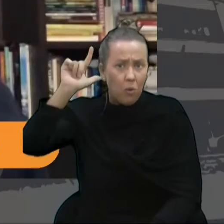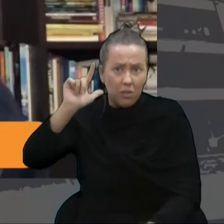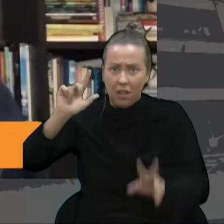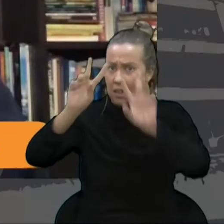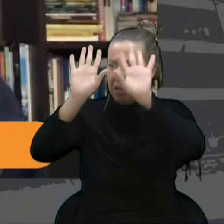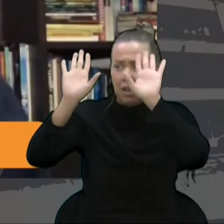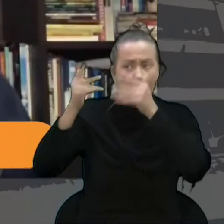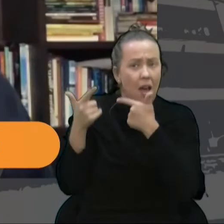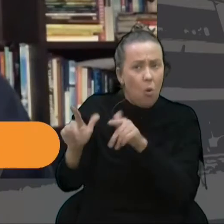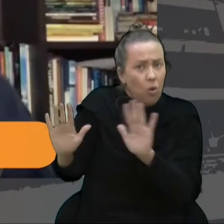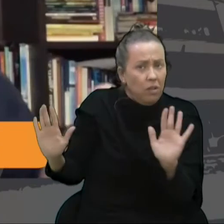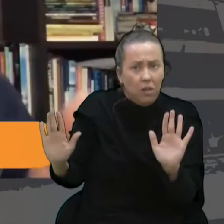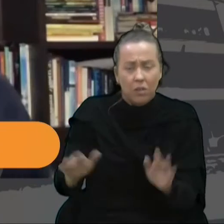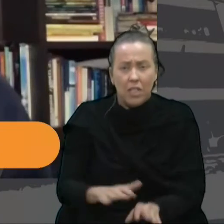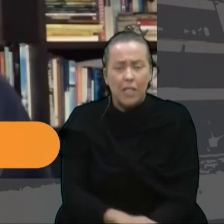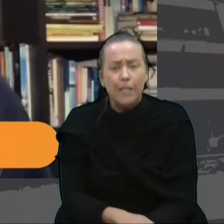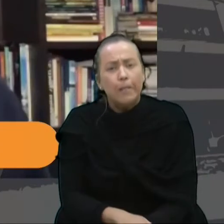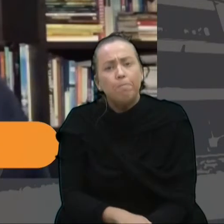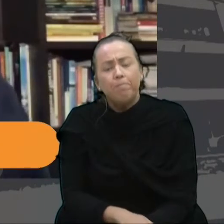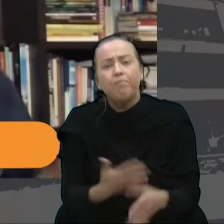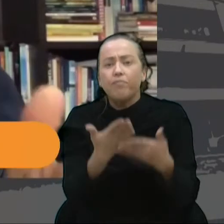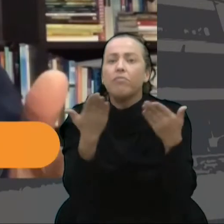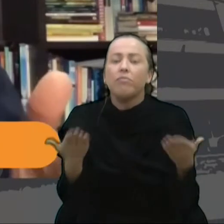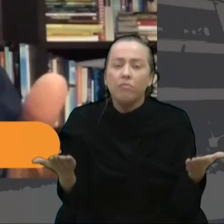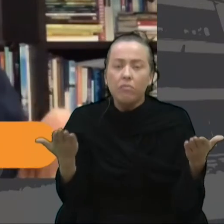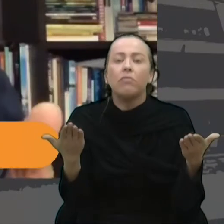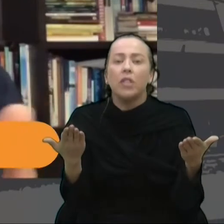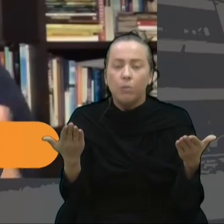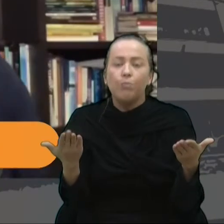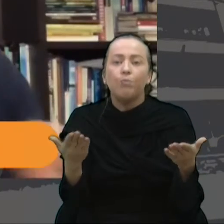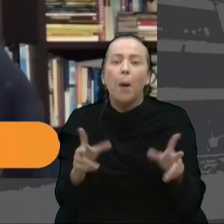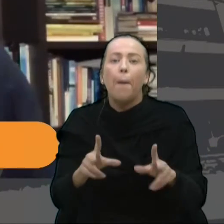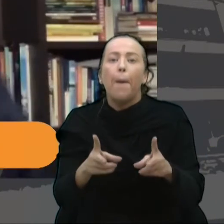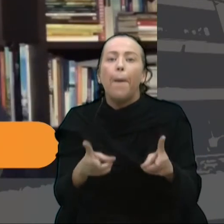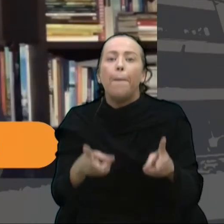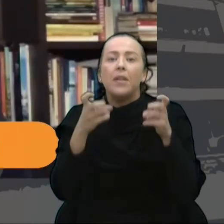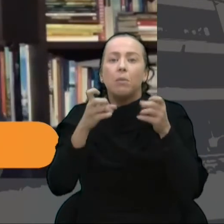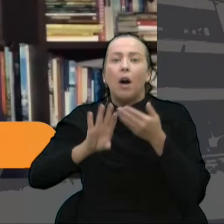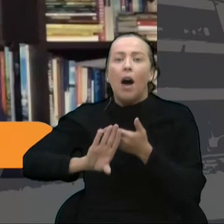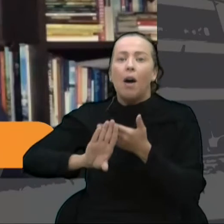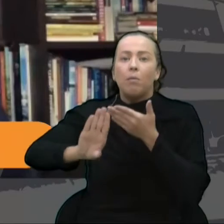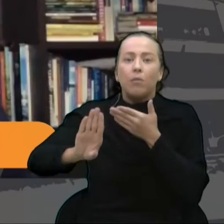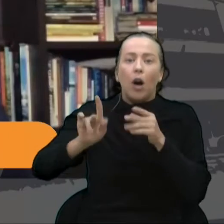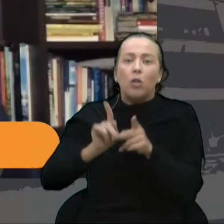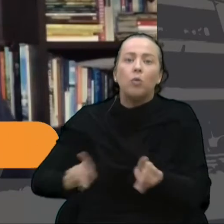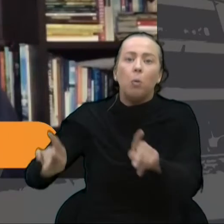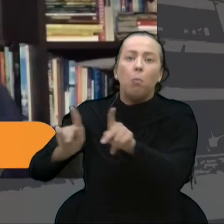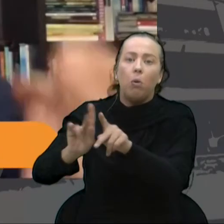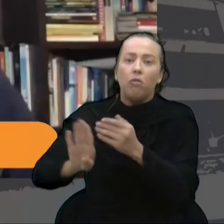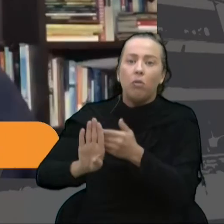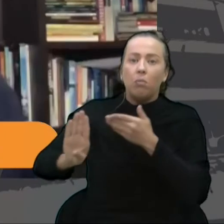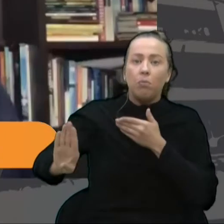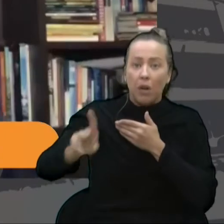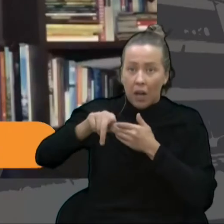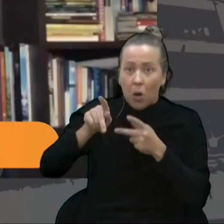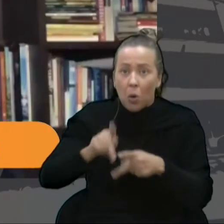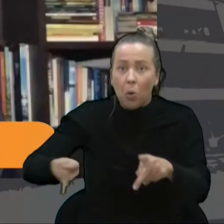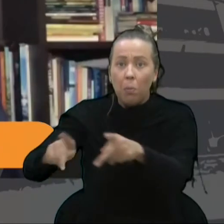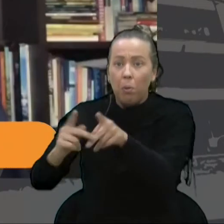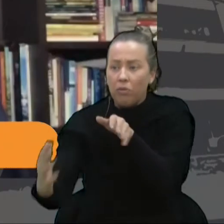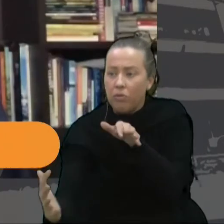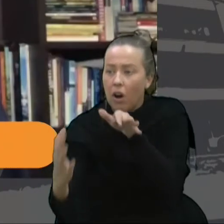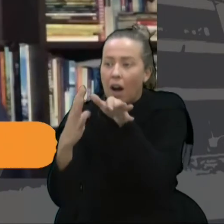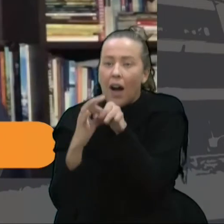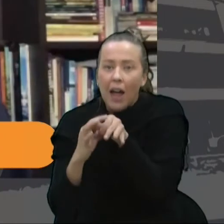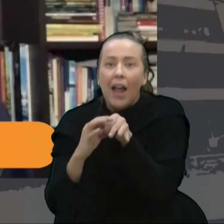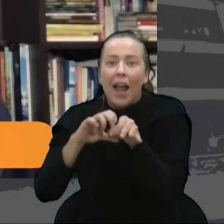Né? E aí é que reside. A gente se distancia do povo. Gente, o povo é o nosso